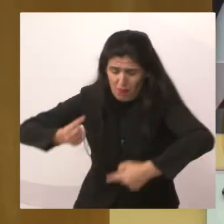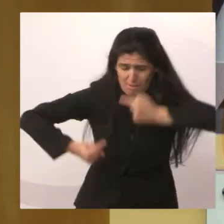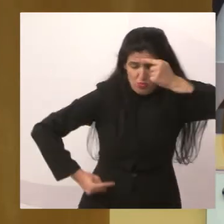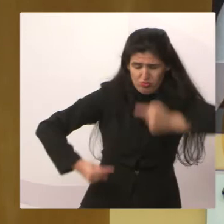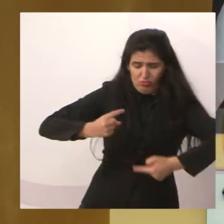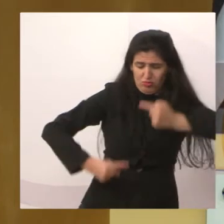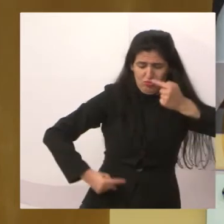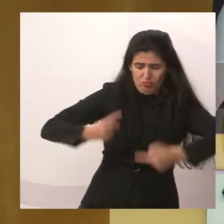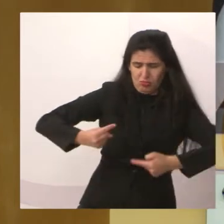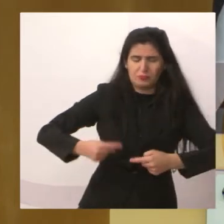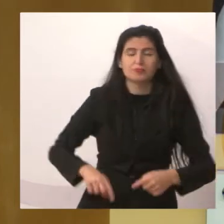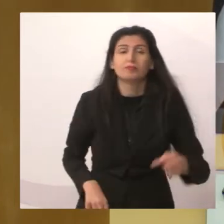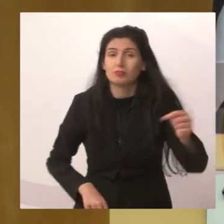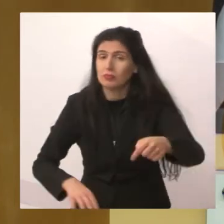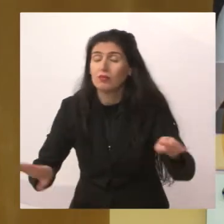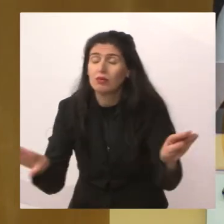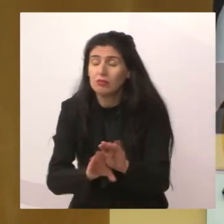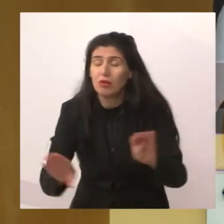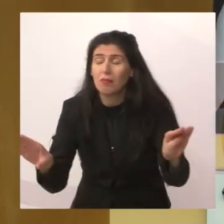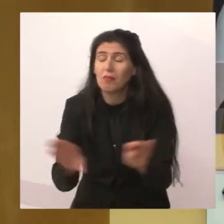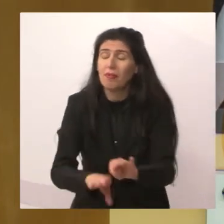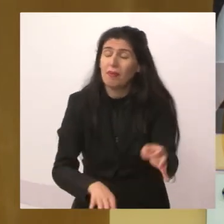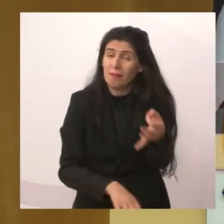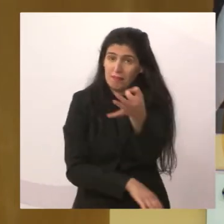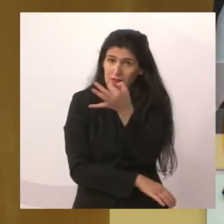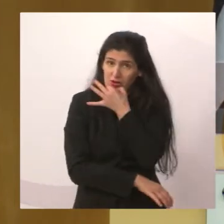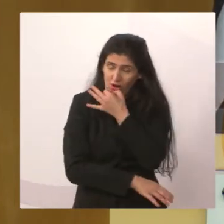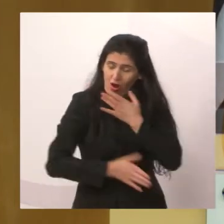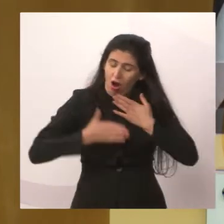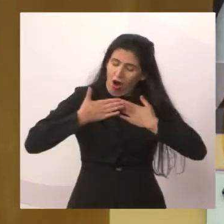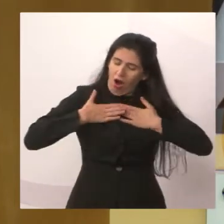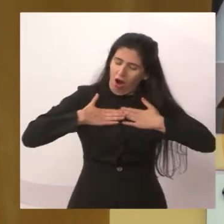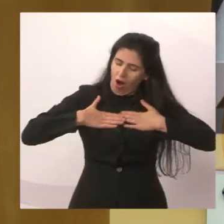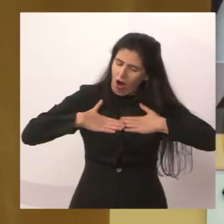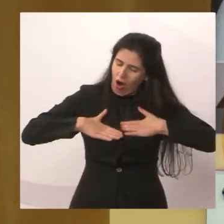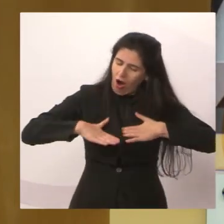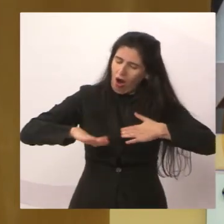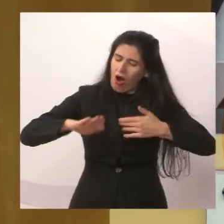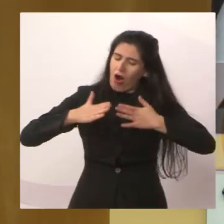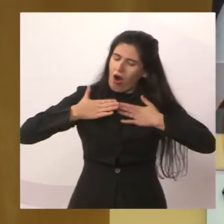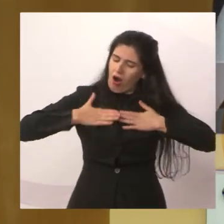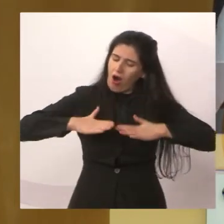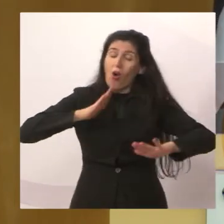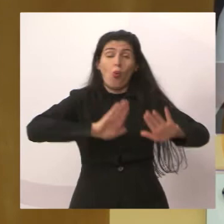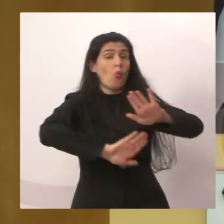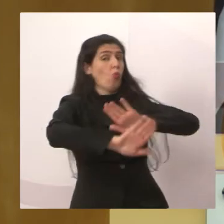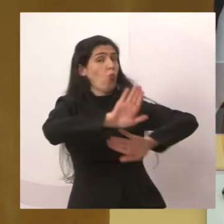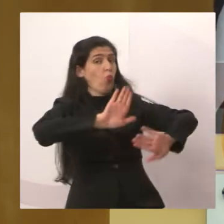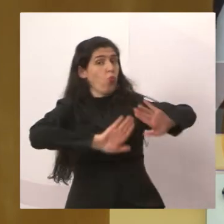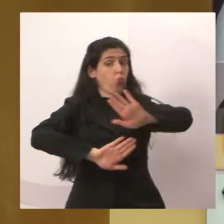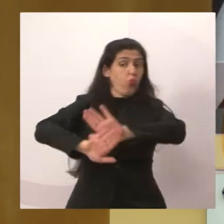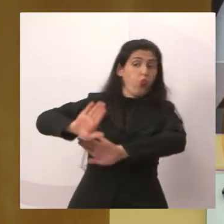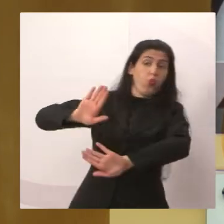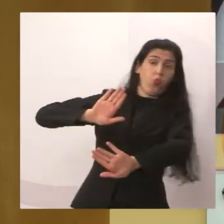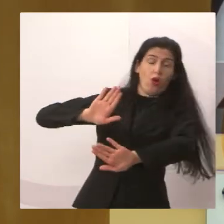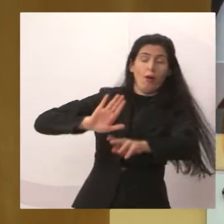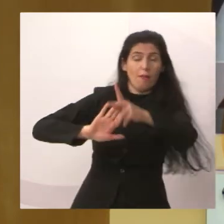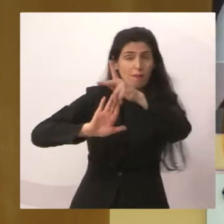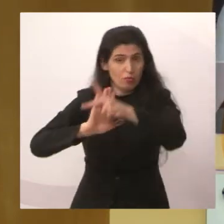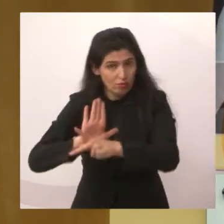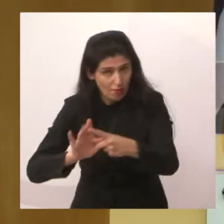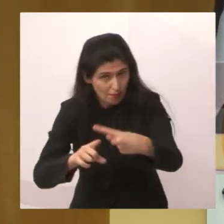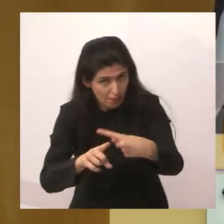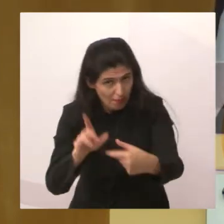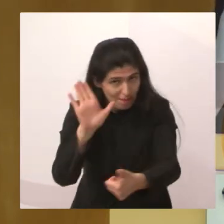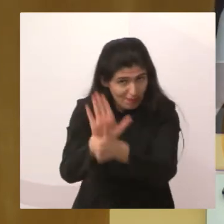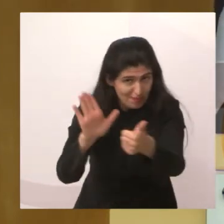também me posicionar com muita cautela com relação a esse projeto, porque, primeiro,